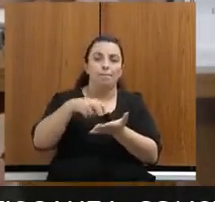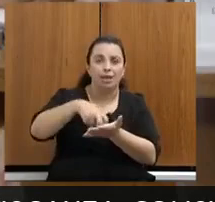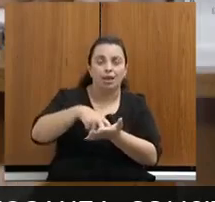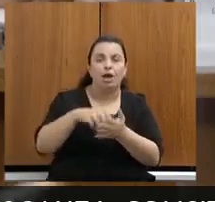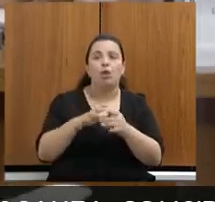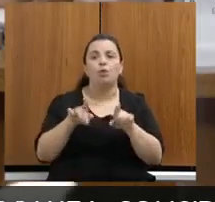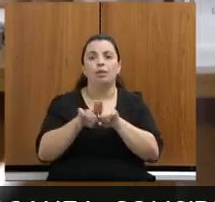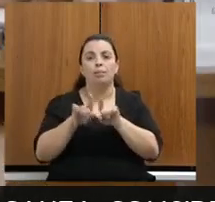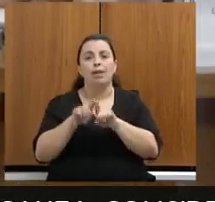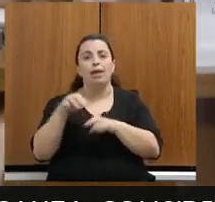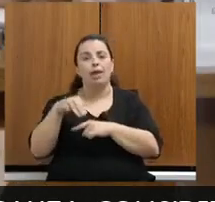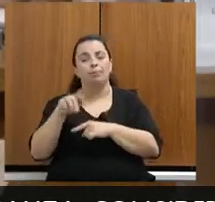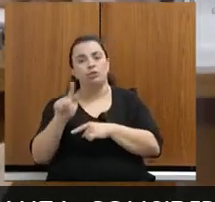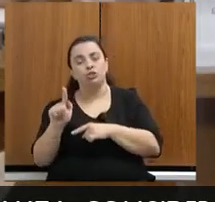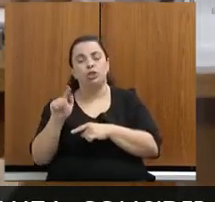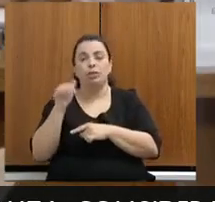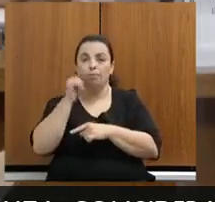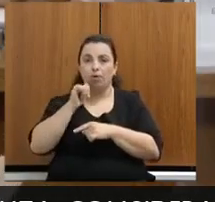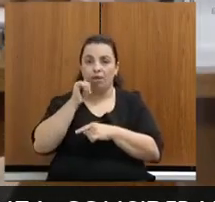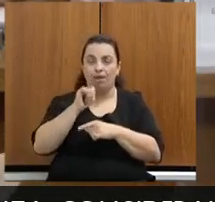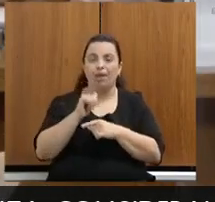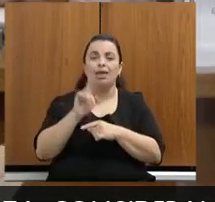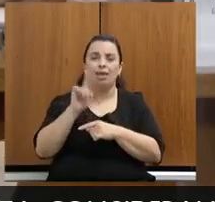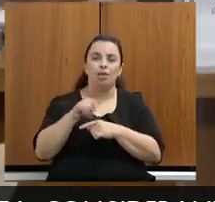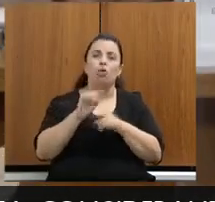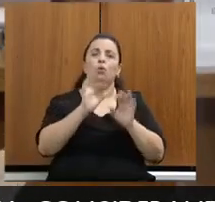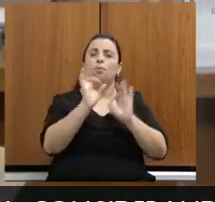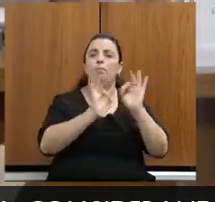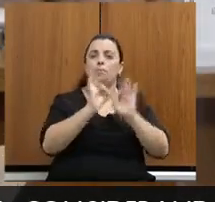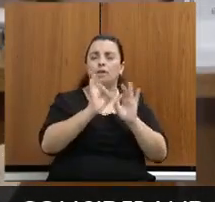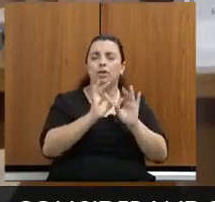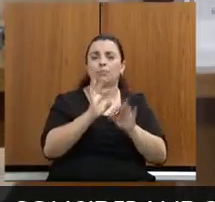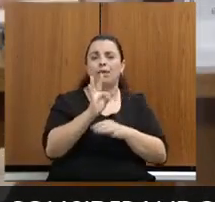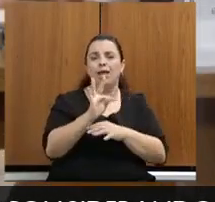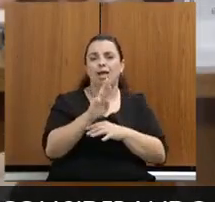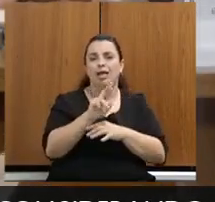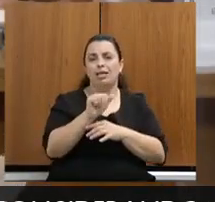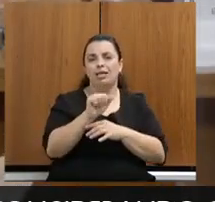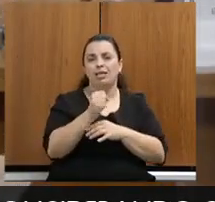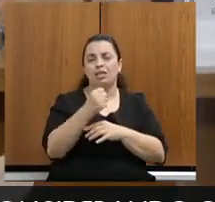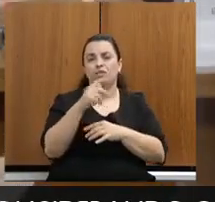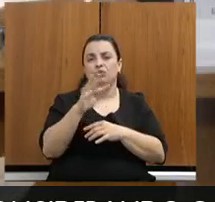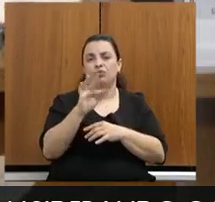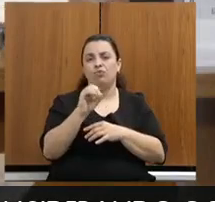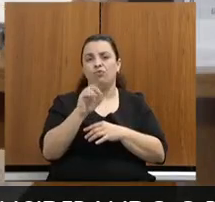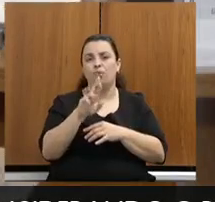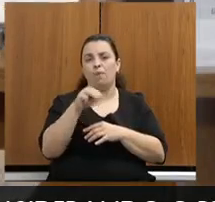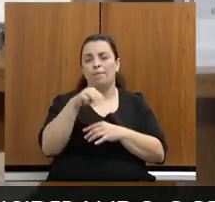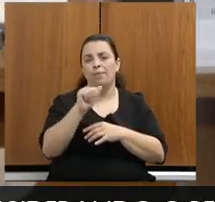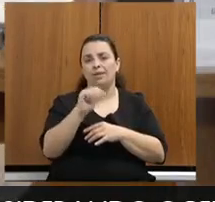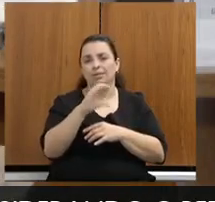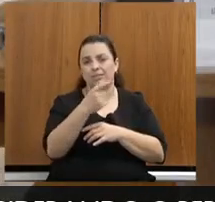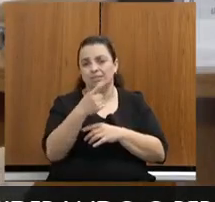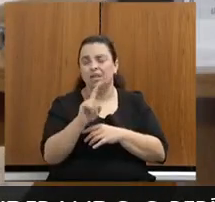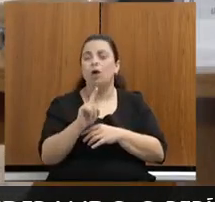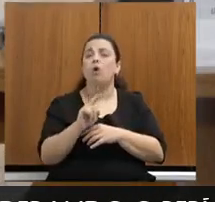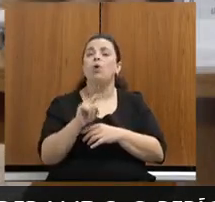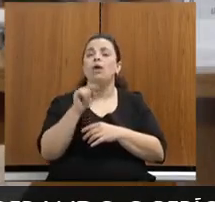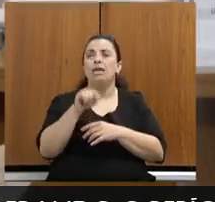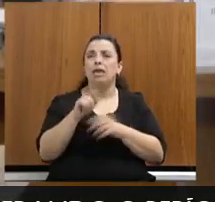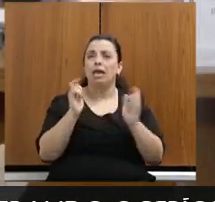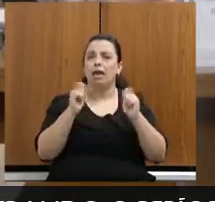programa transformation que foi com a nossa Embaixada dos Estados Unidos assim que capacitor aproximadamente aí e